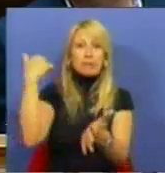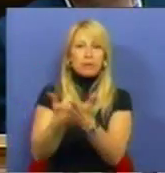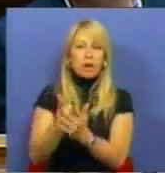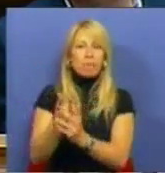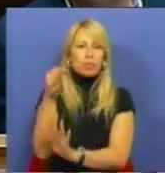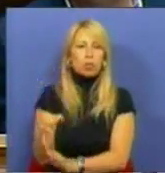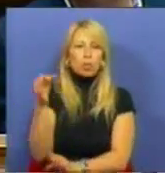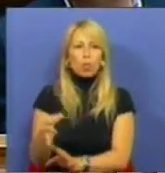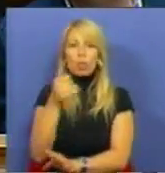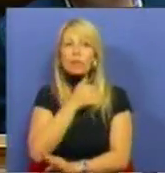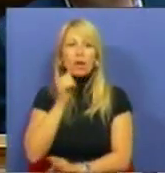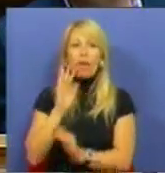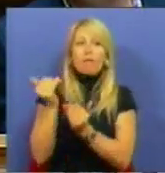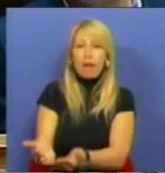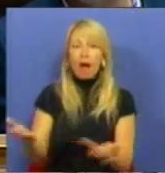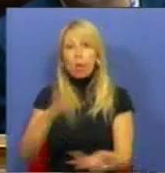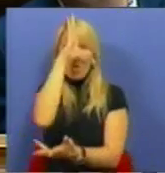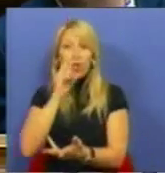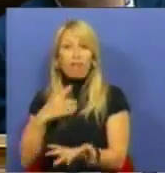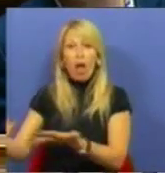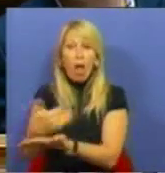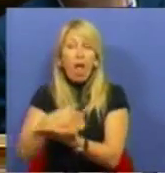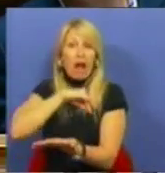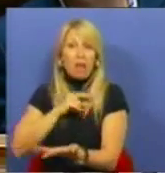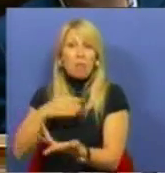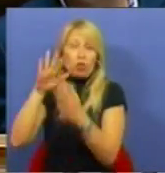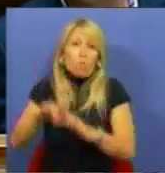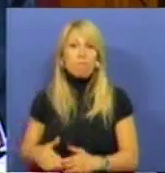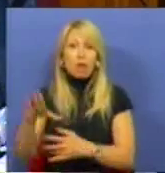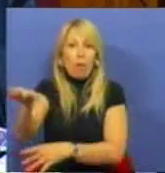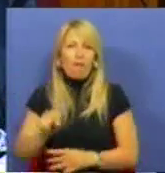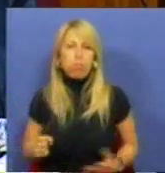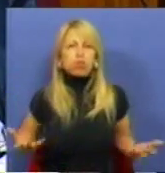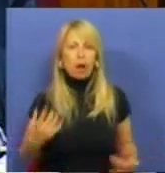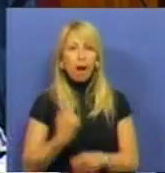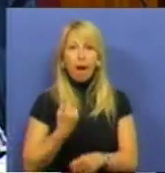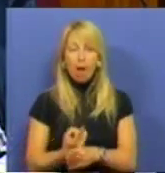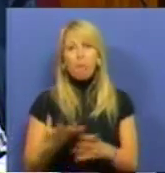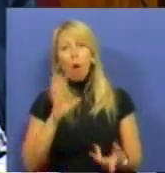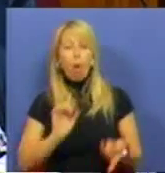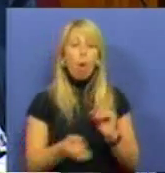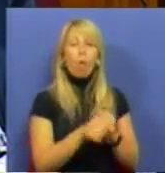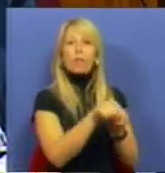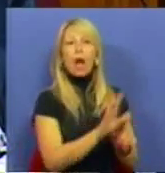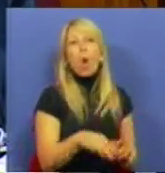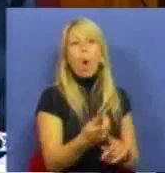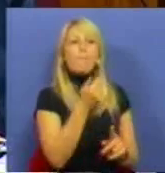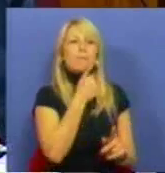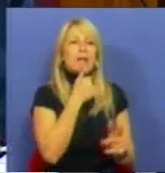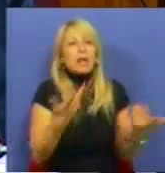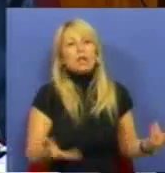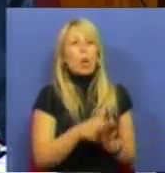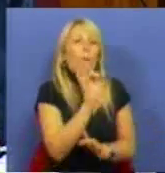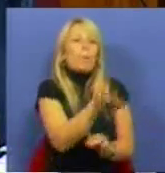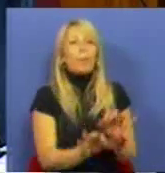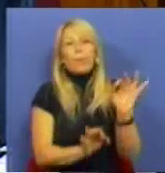Estado pode ir buscar menos rendimentos. E, pelo contrário, tem optado por medidas simbólicas e, em muitos casos, irrisórias